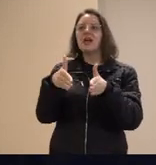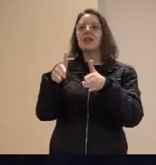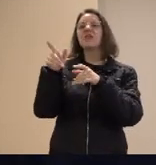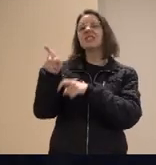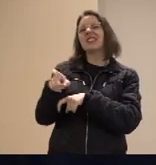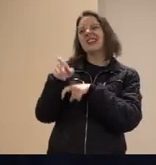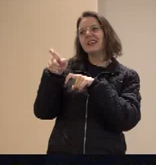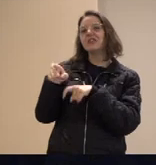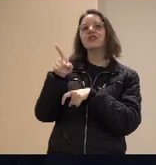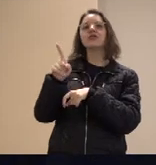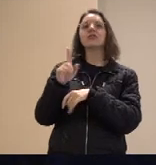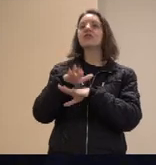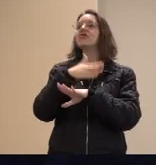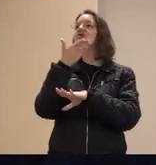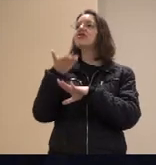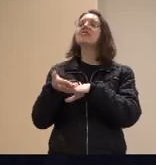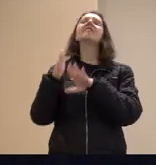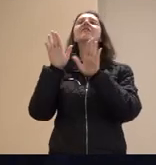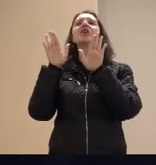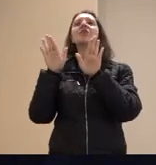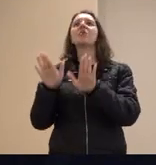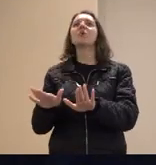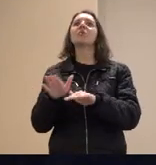sítio, passamos o dia lá com eles.